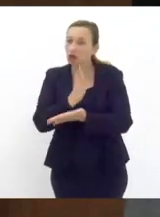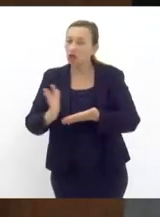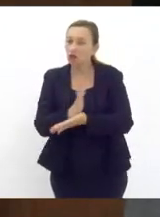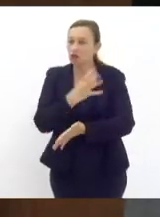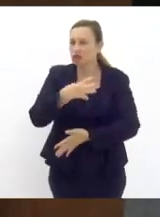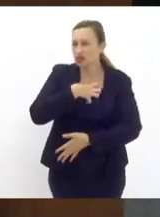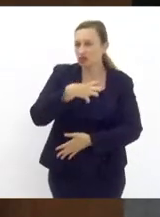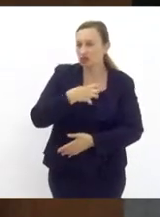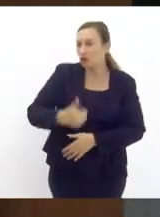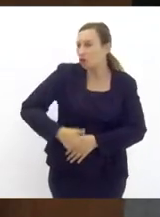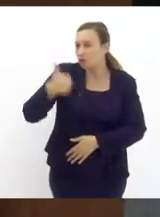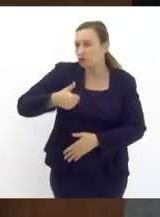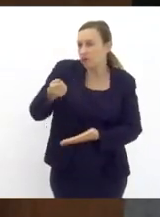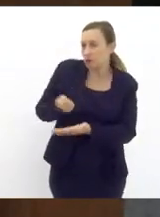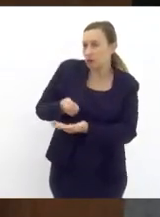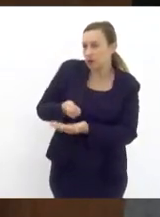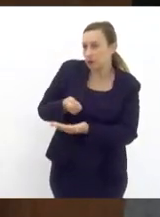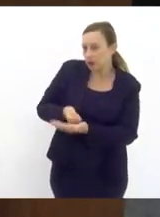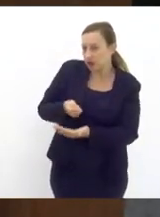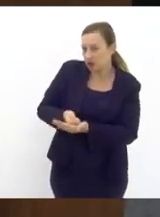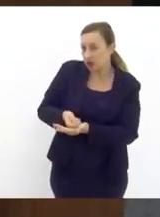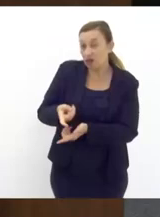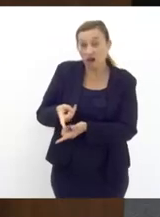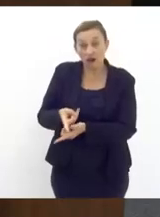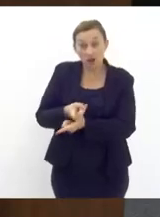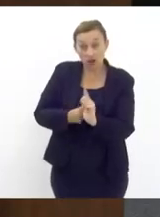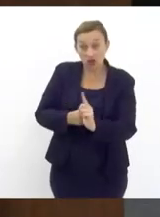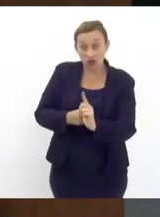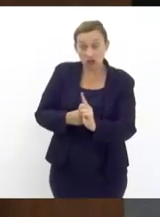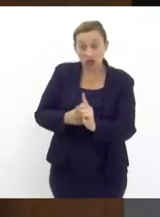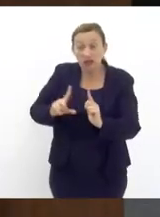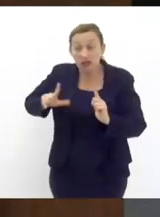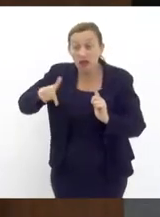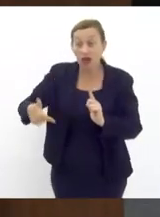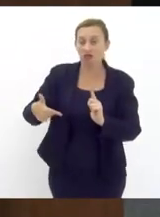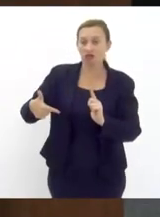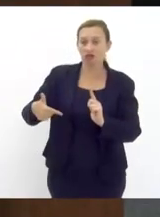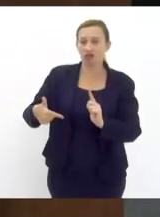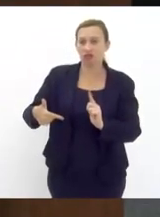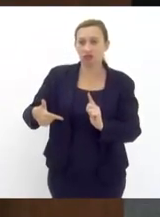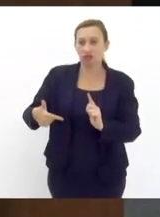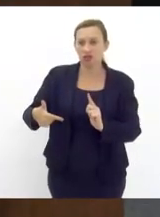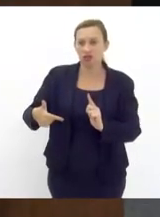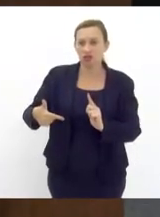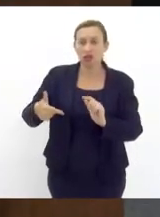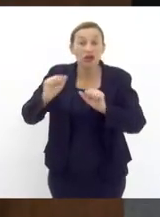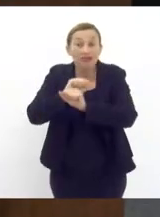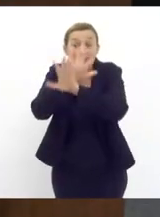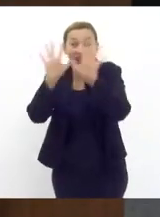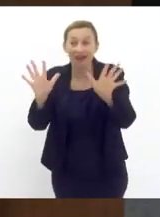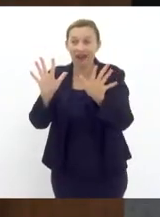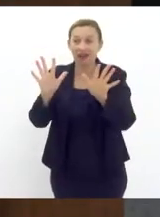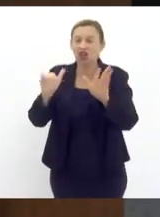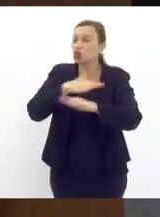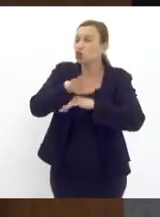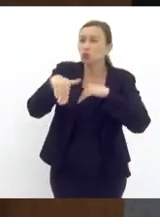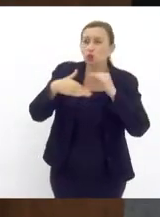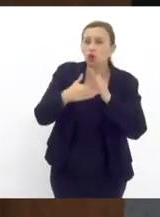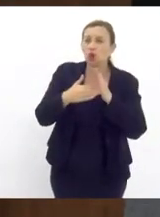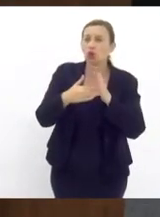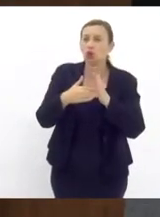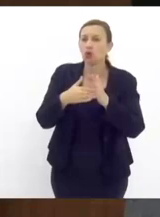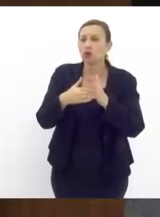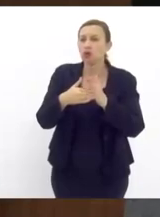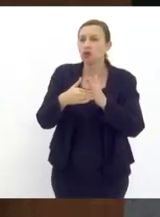primeiro deles é exigir uma Auditoria da dívida que coloque é de forma nítida toda o